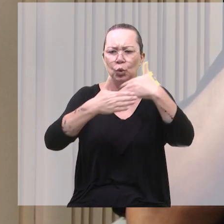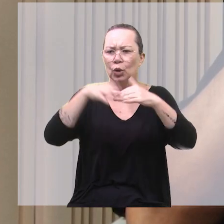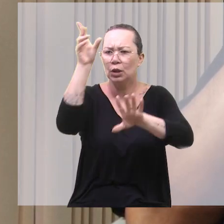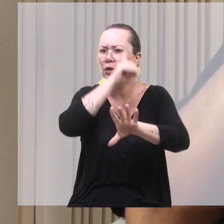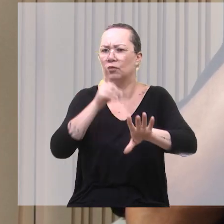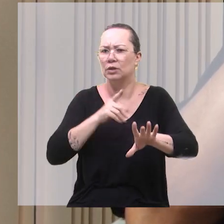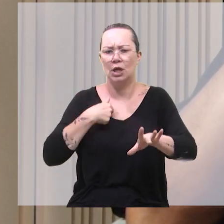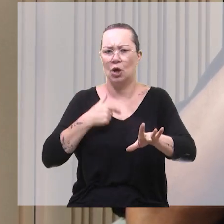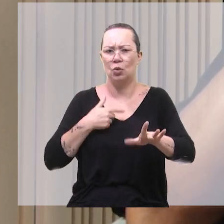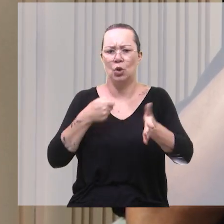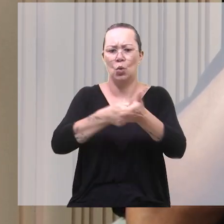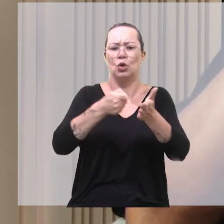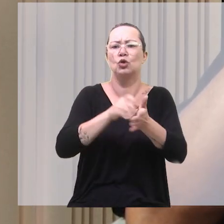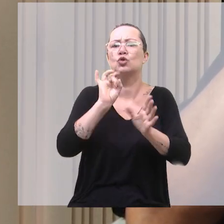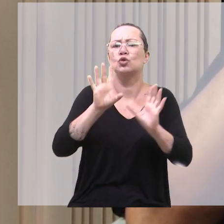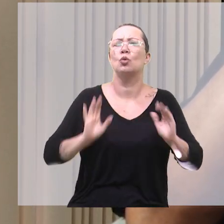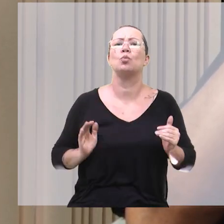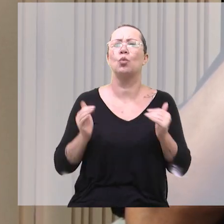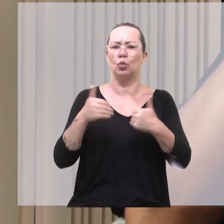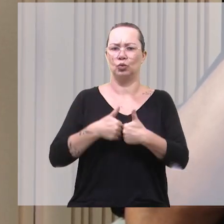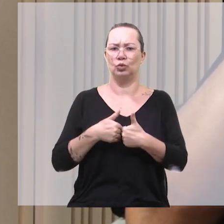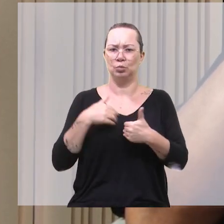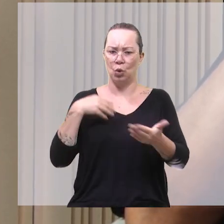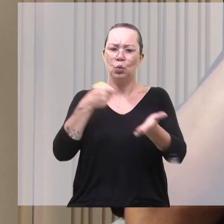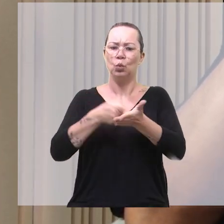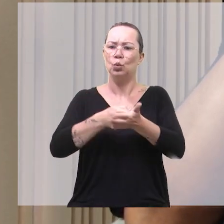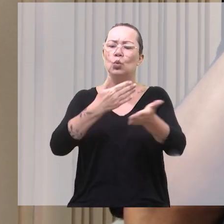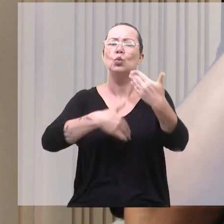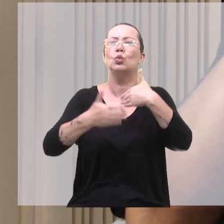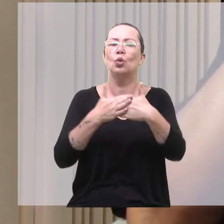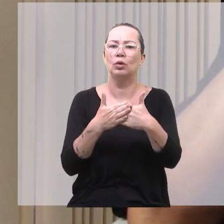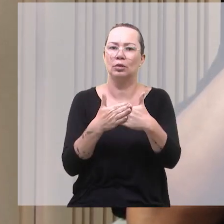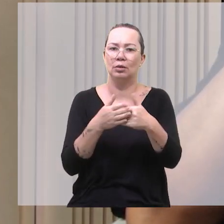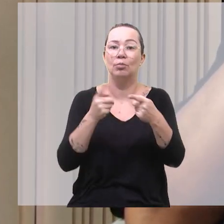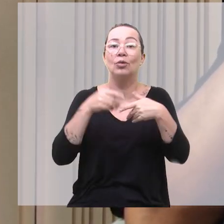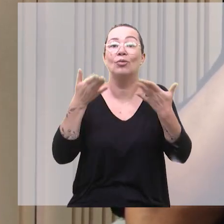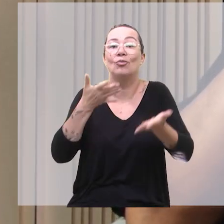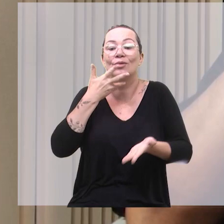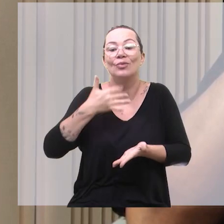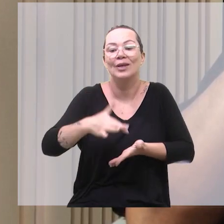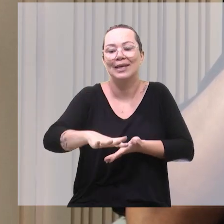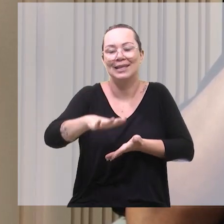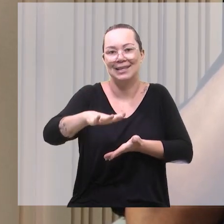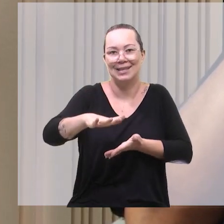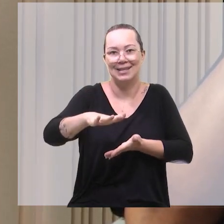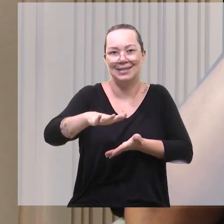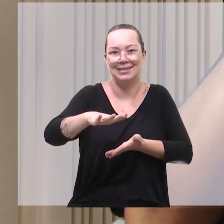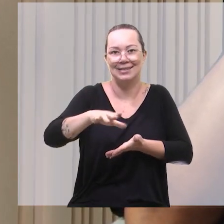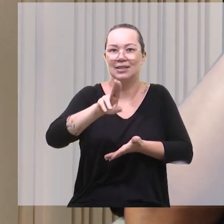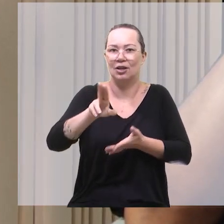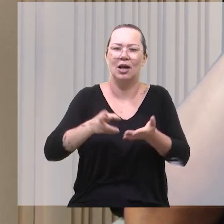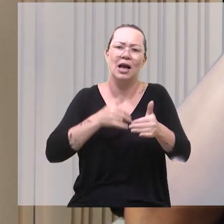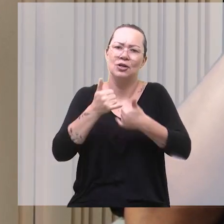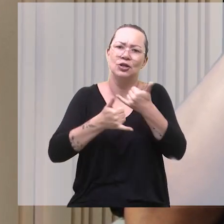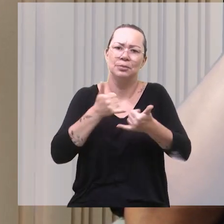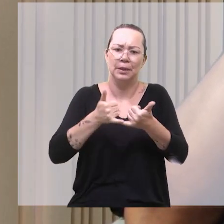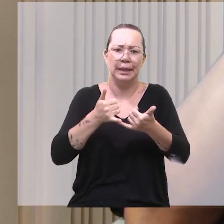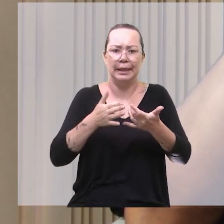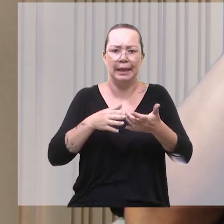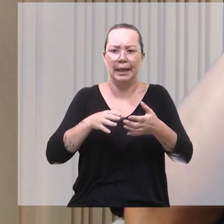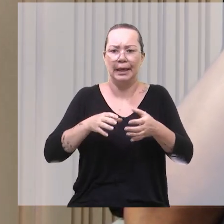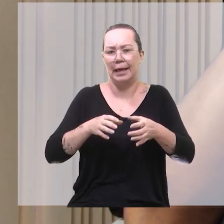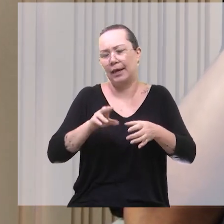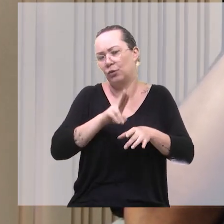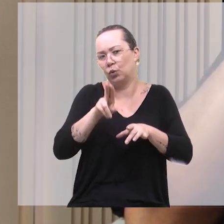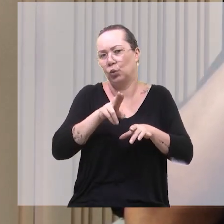deficiências. Eu não luto só pelo autismo. Eu luto por todas. Porque quando a gente é criança, nós andamos de carrinho, de